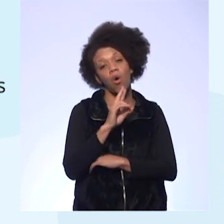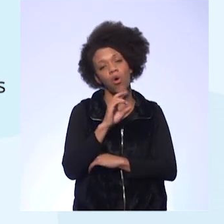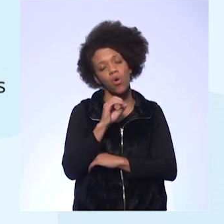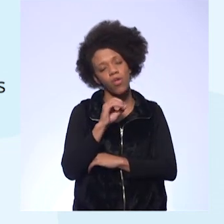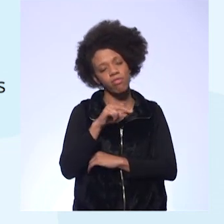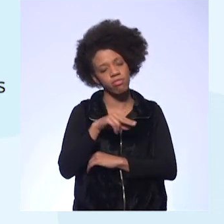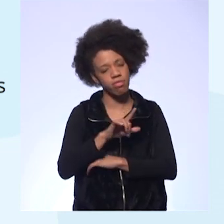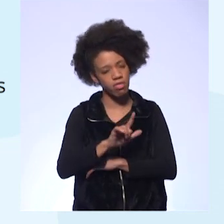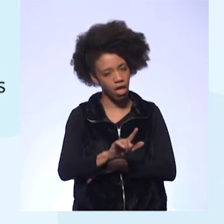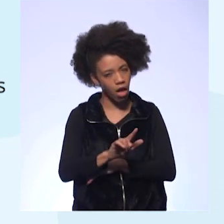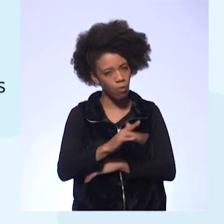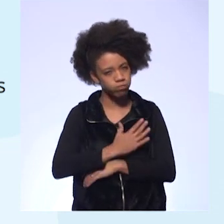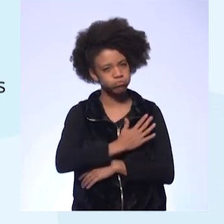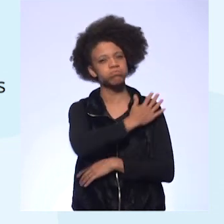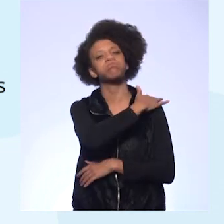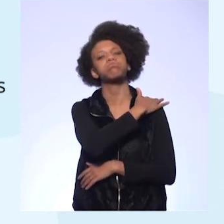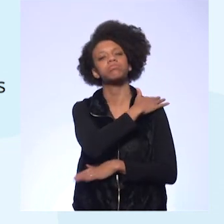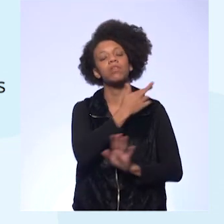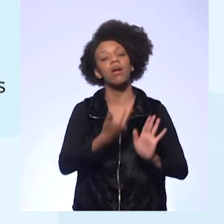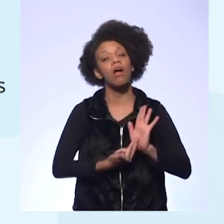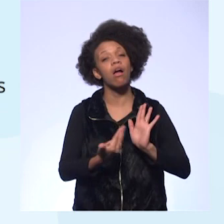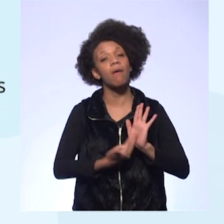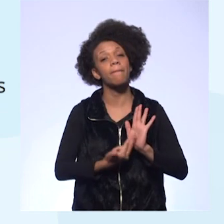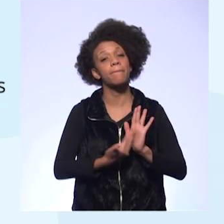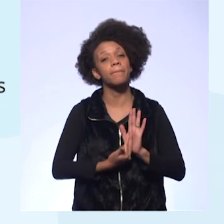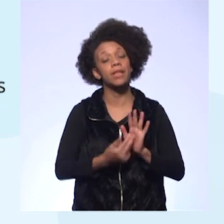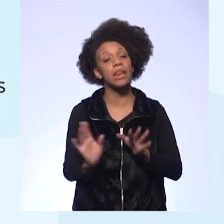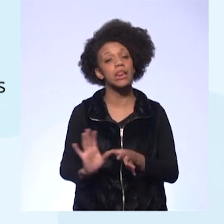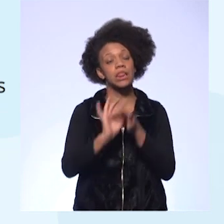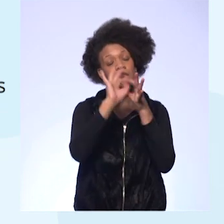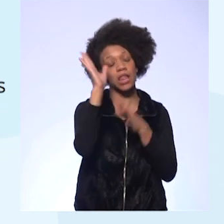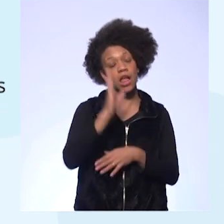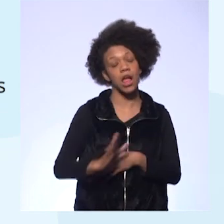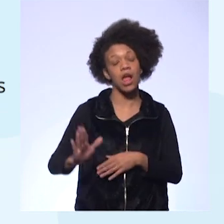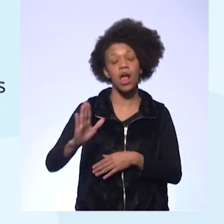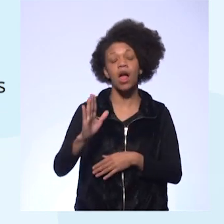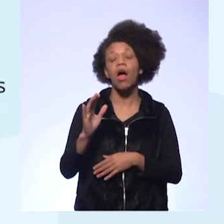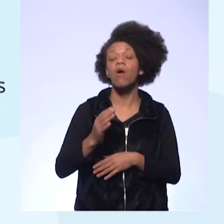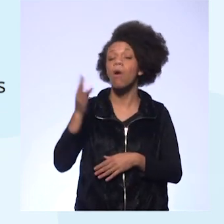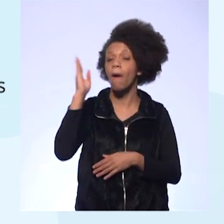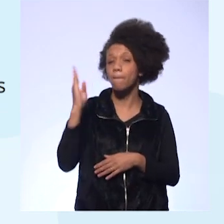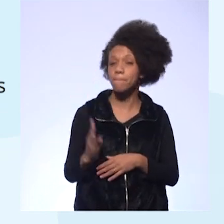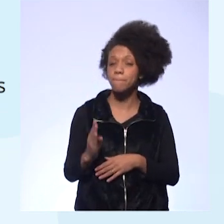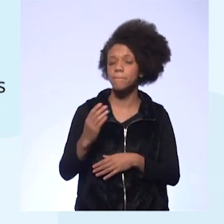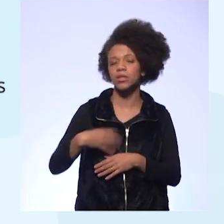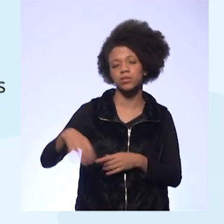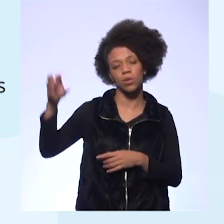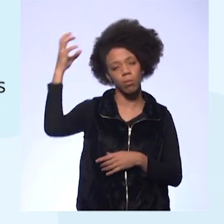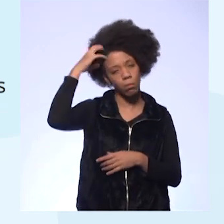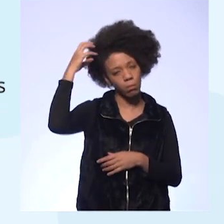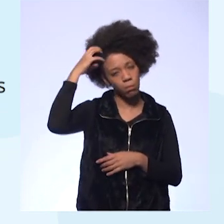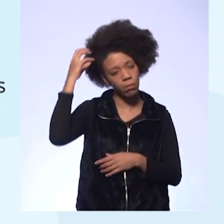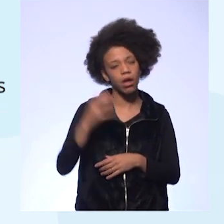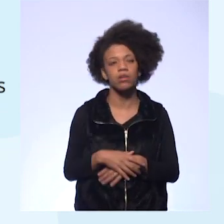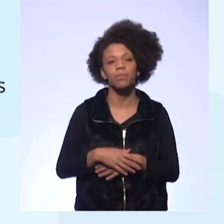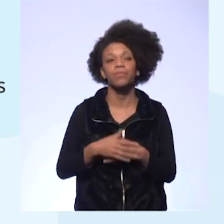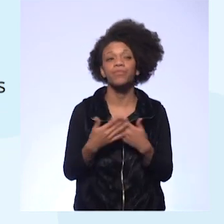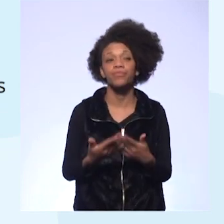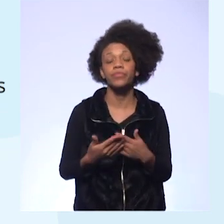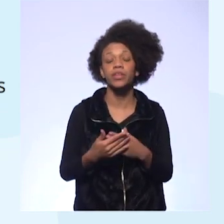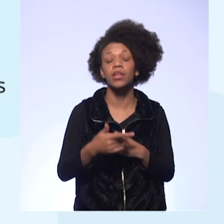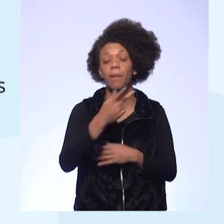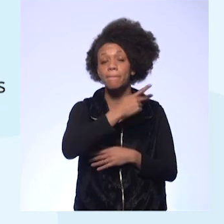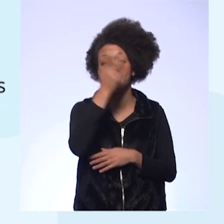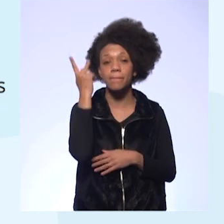um fenômeno ligado ainda ao Brasil Império, né? Que nós tínhamos lá os coronéis da Guarda Nacional, que eram